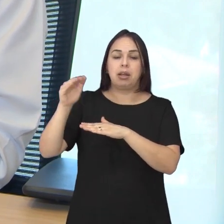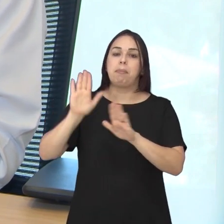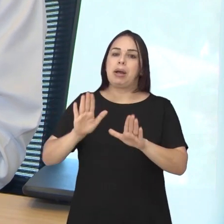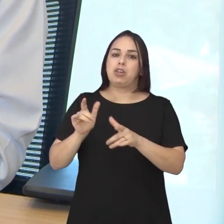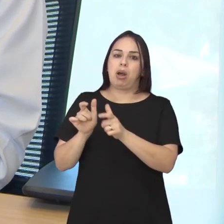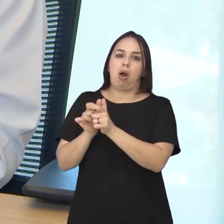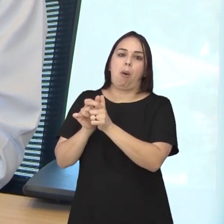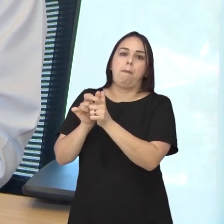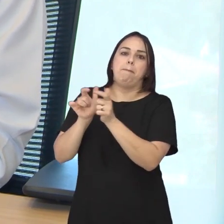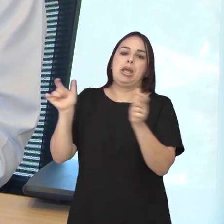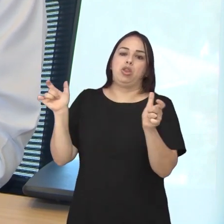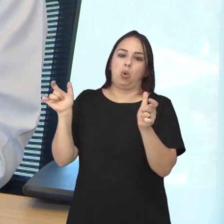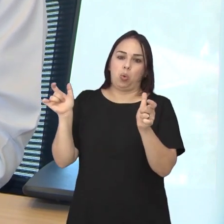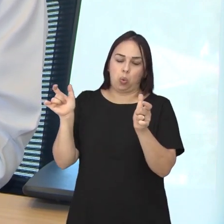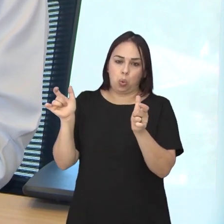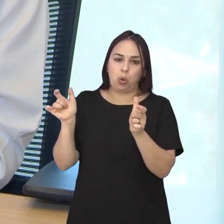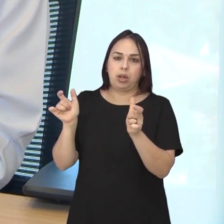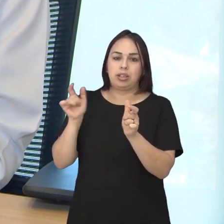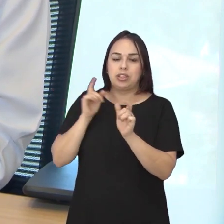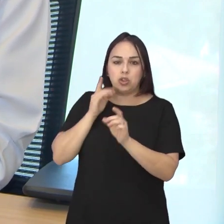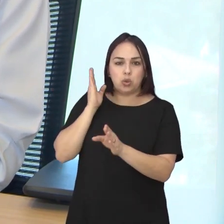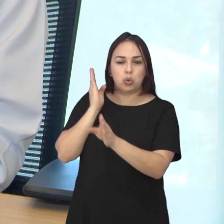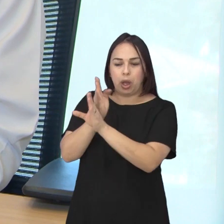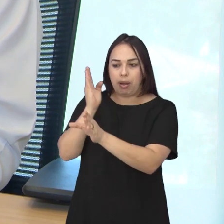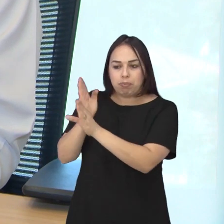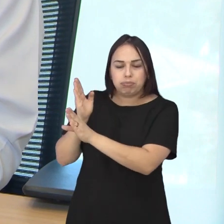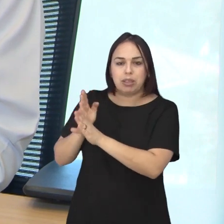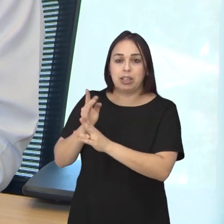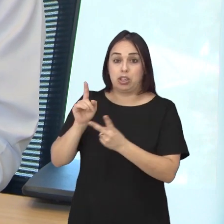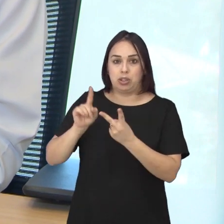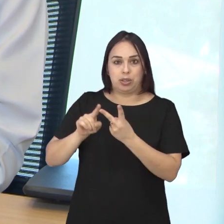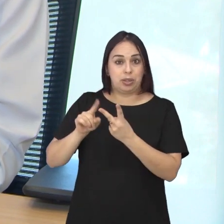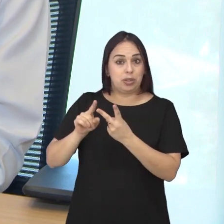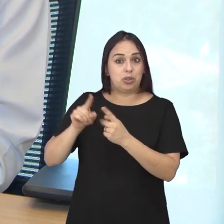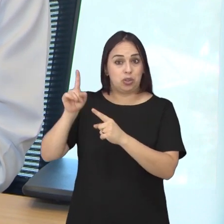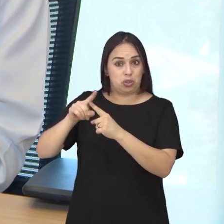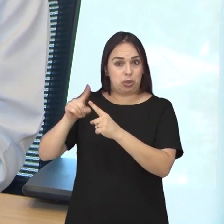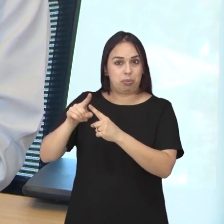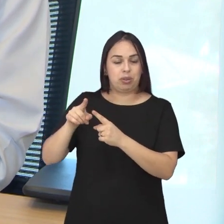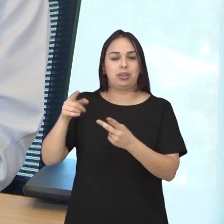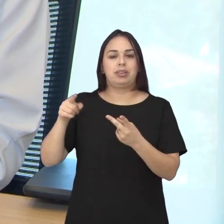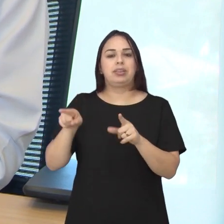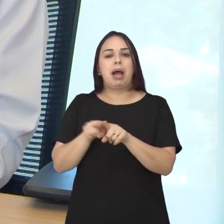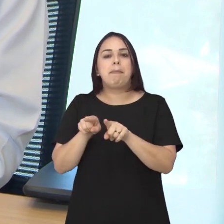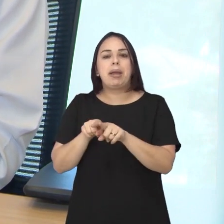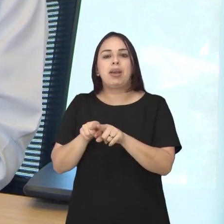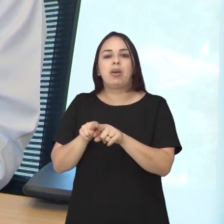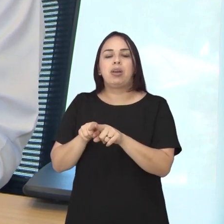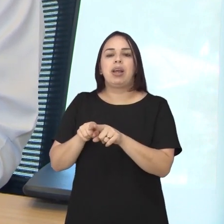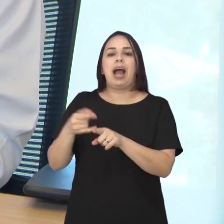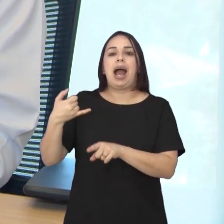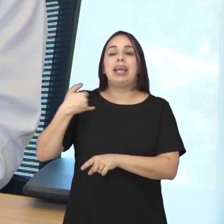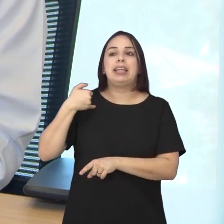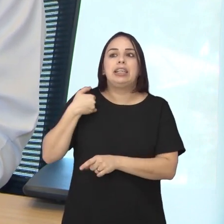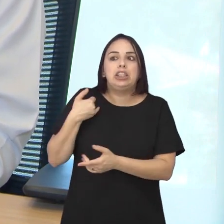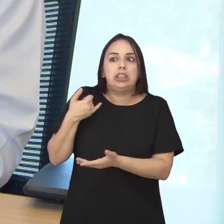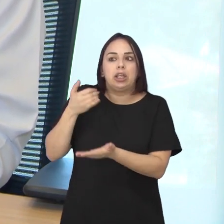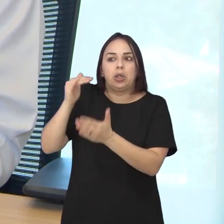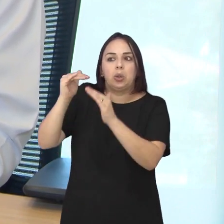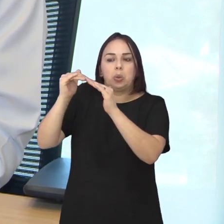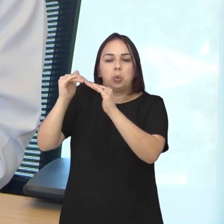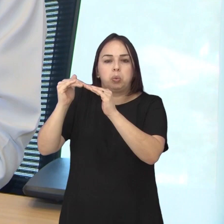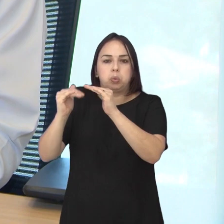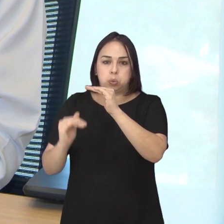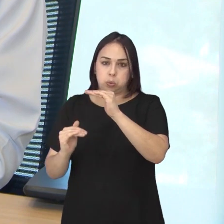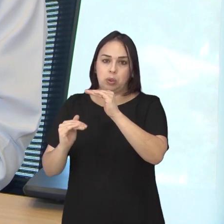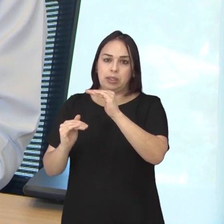hoje em dia tem aumentado o diagnóstico do diabetes tipo 2 e a idade de início tem cada vez